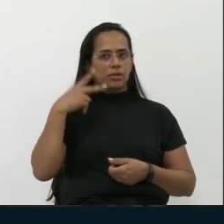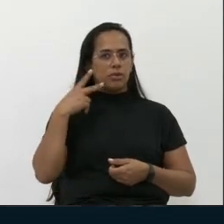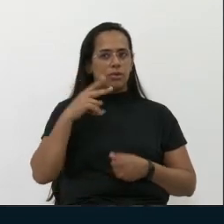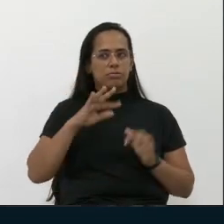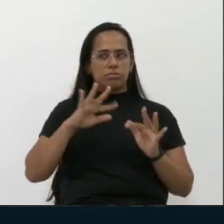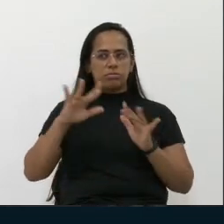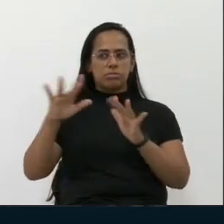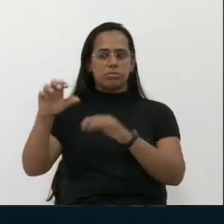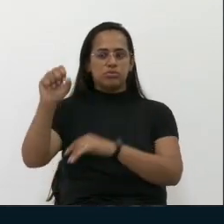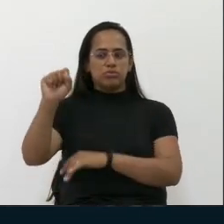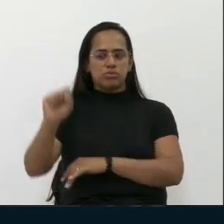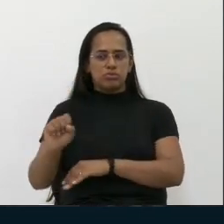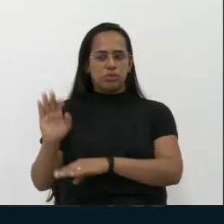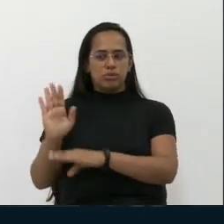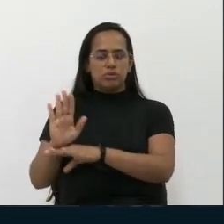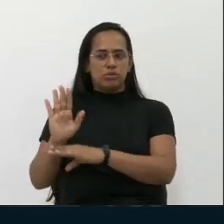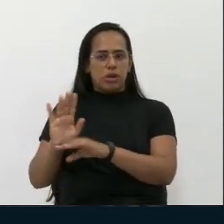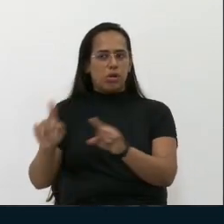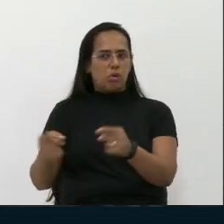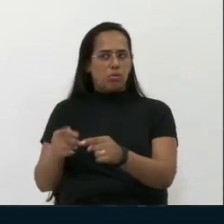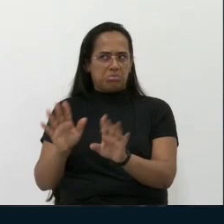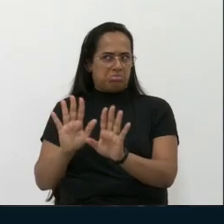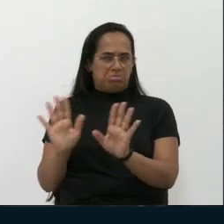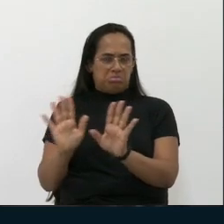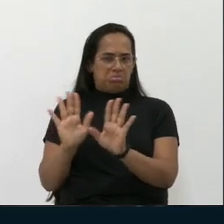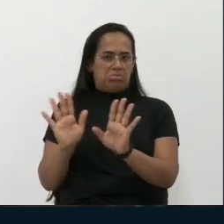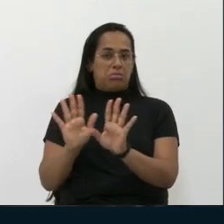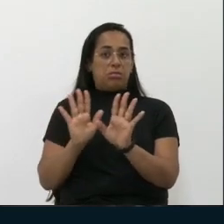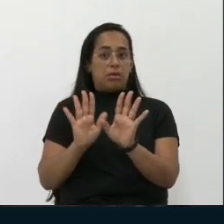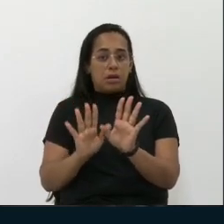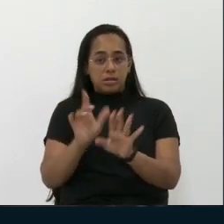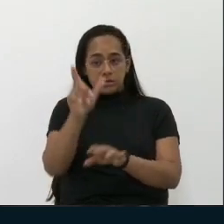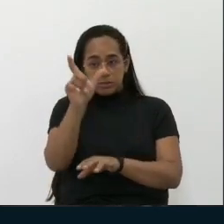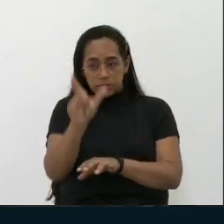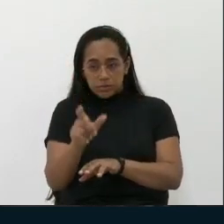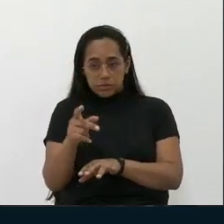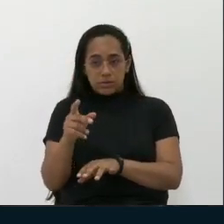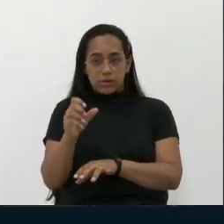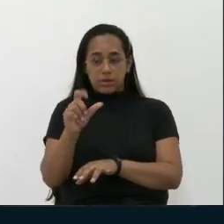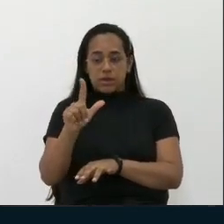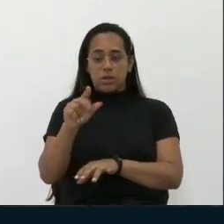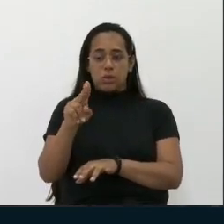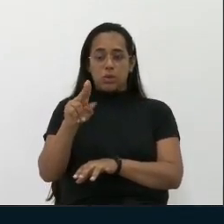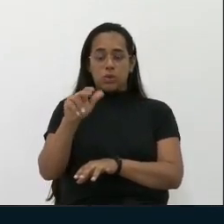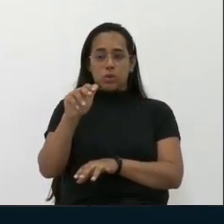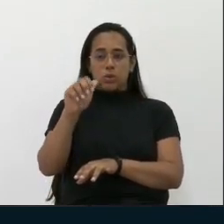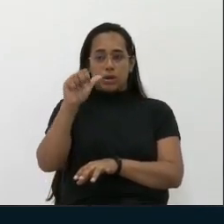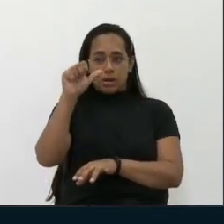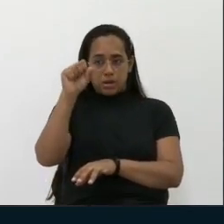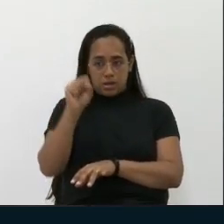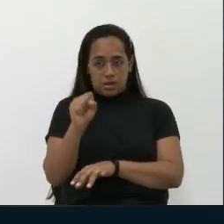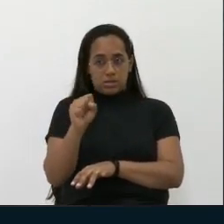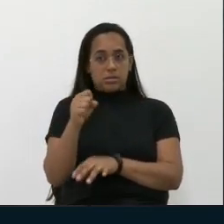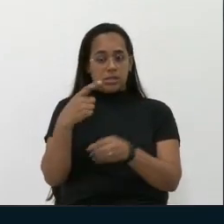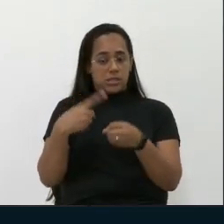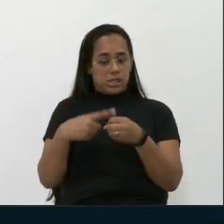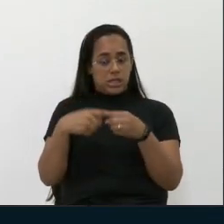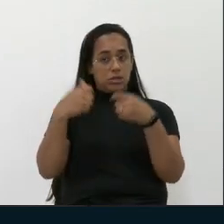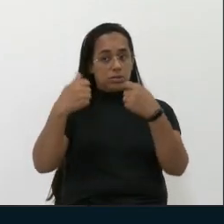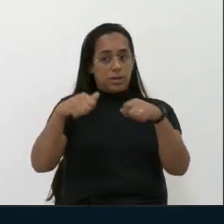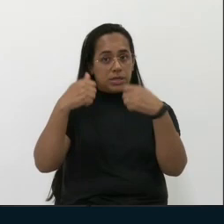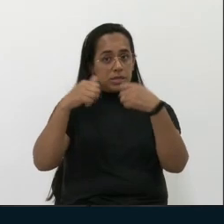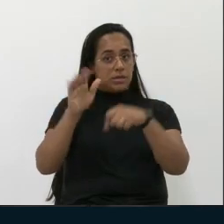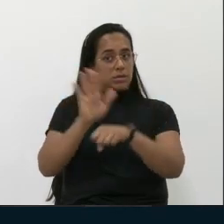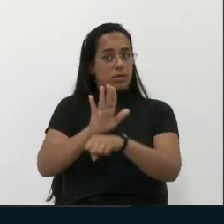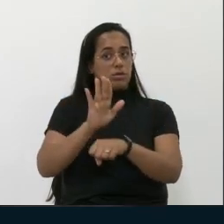no Sul. Mas, ô, vereador Lucas Sanches, você quer ser prefeito aqui, cara. A nossa cidade aqui precisa de ajuda. De você